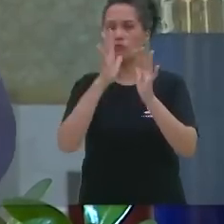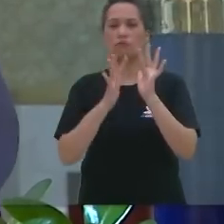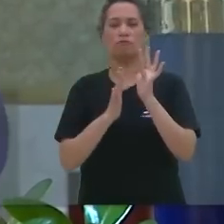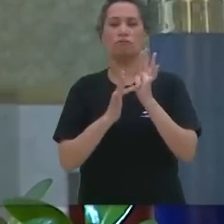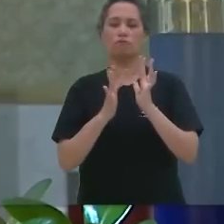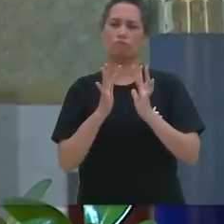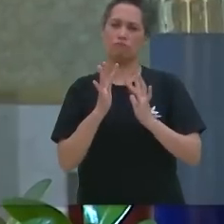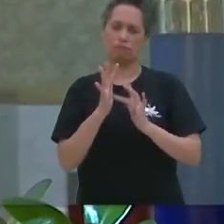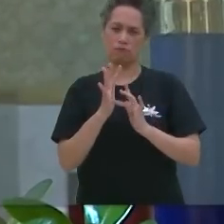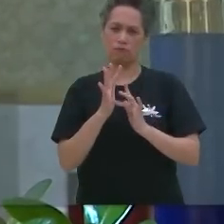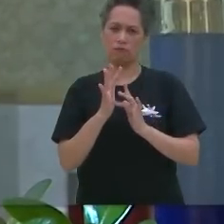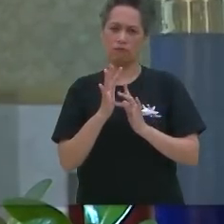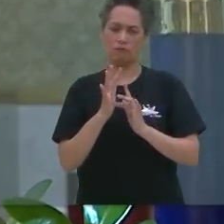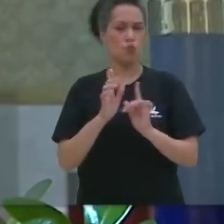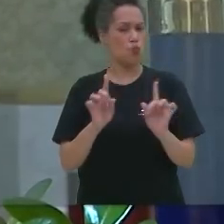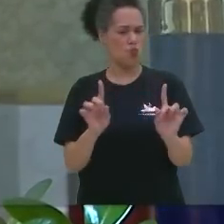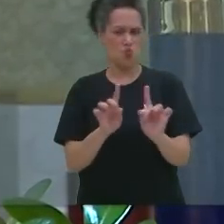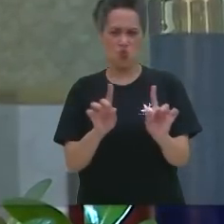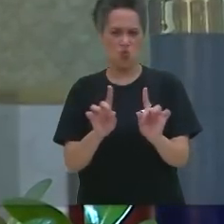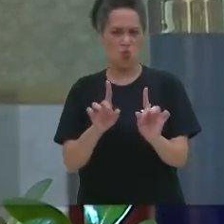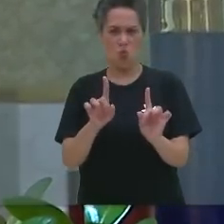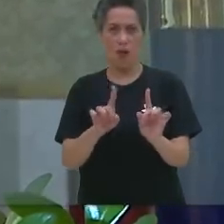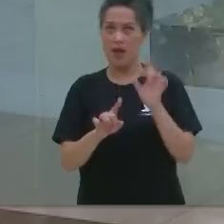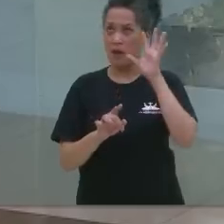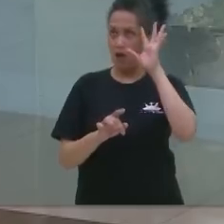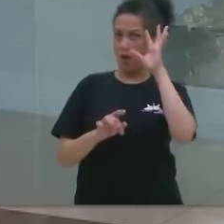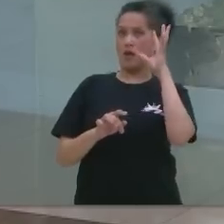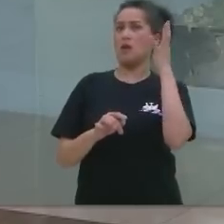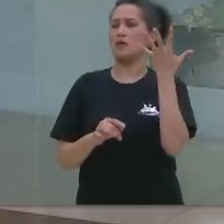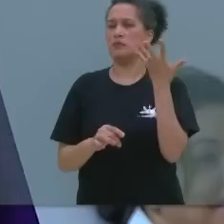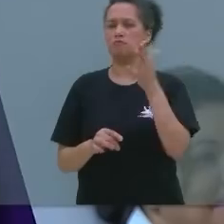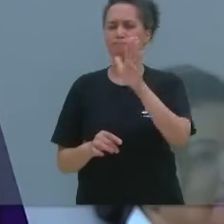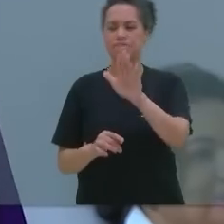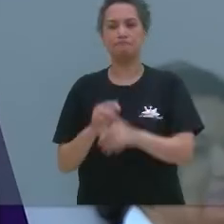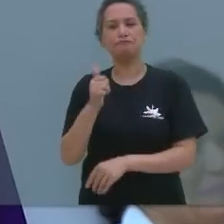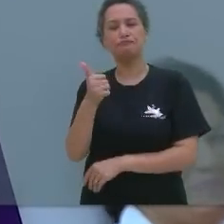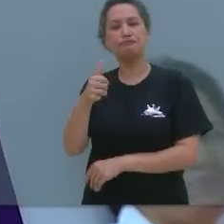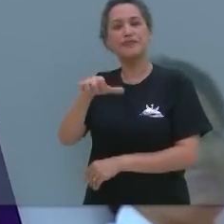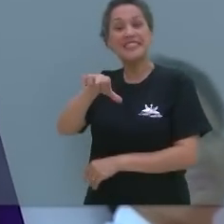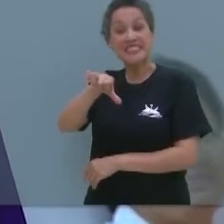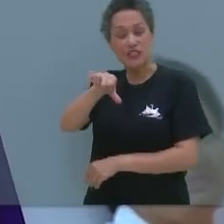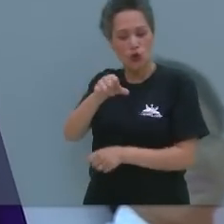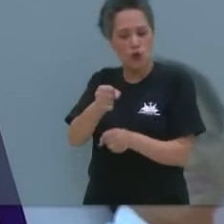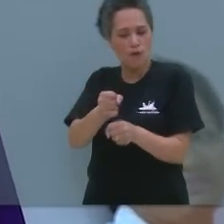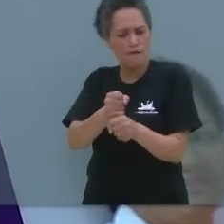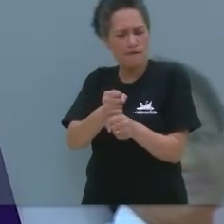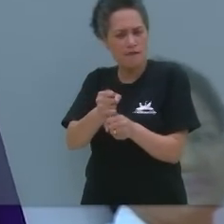Cristo. Não por acaso, há 19 anos, isso mesmo,